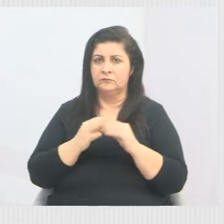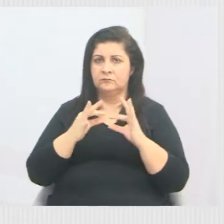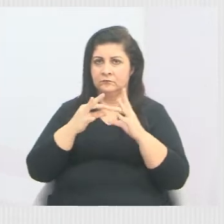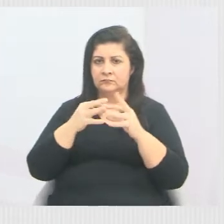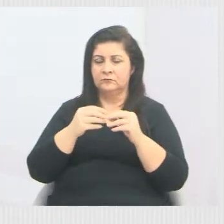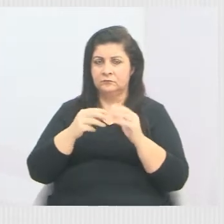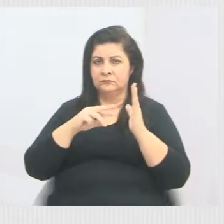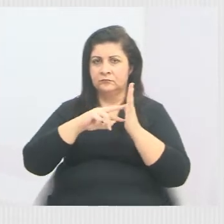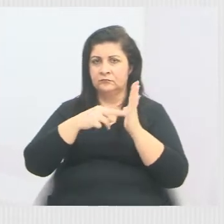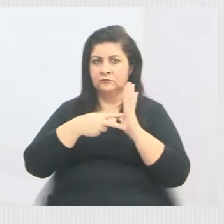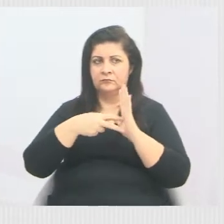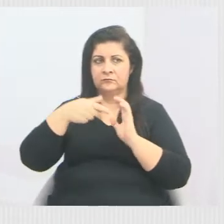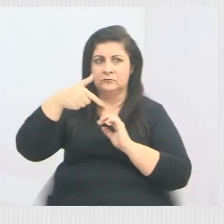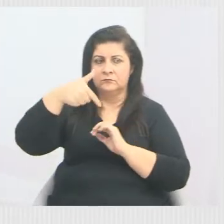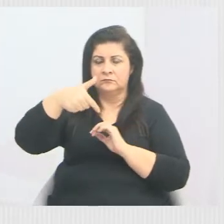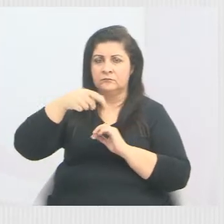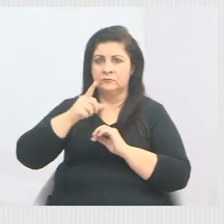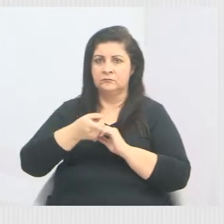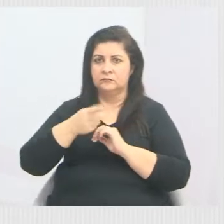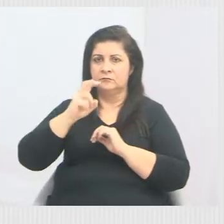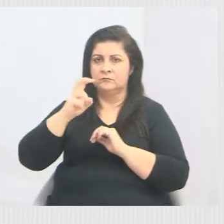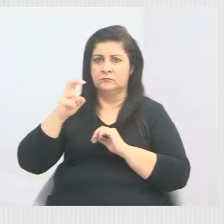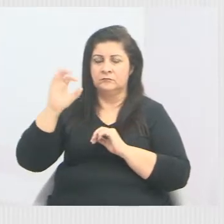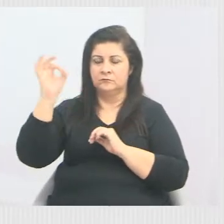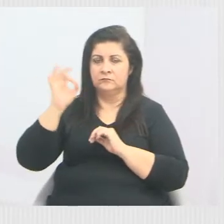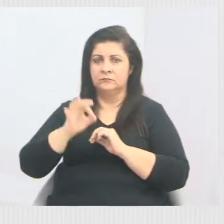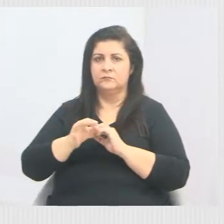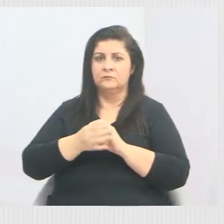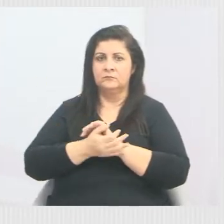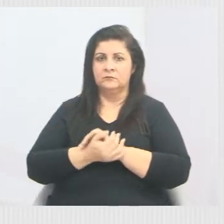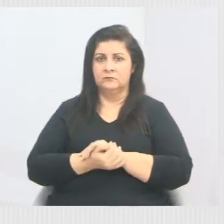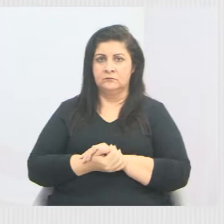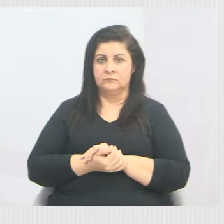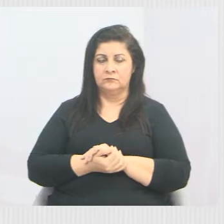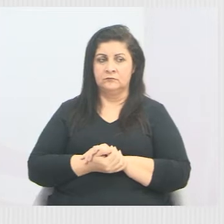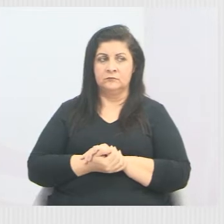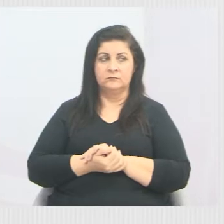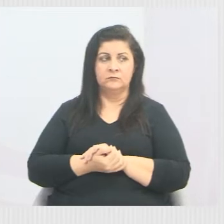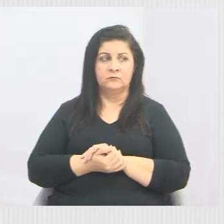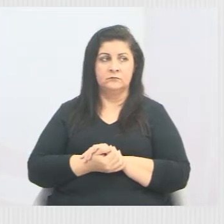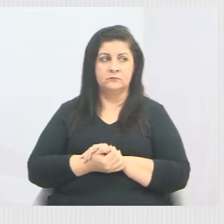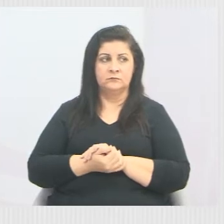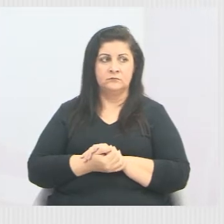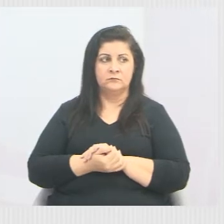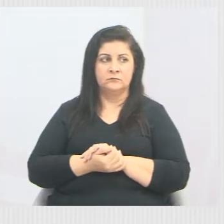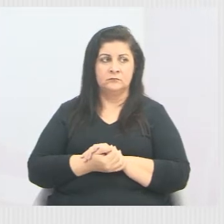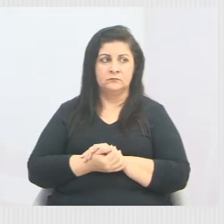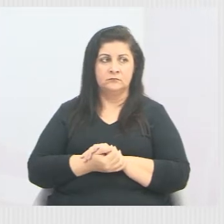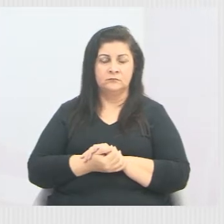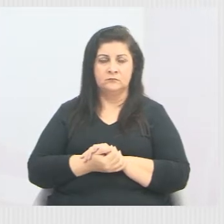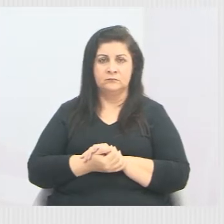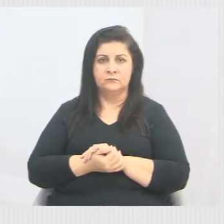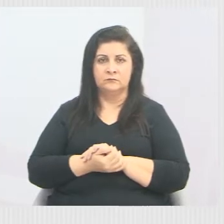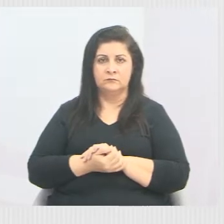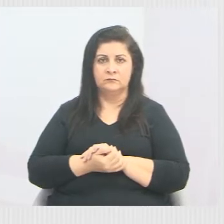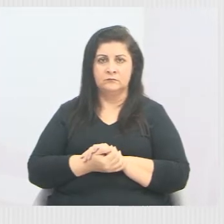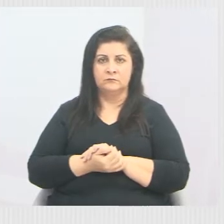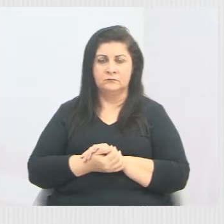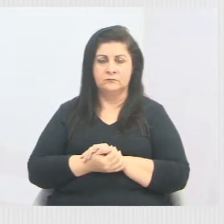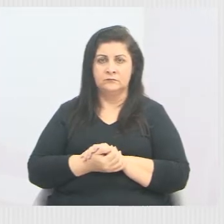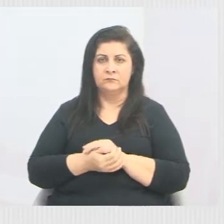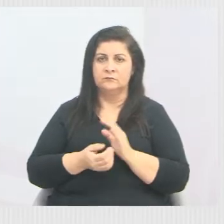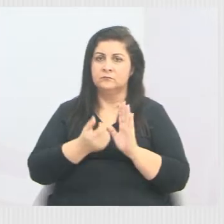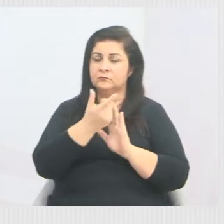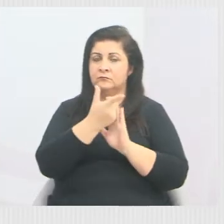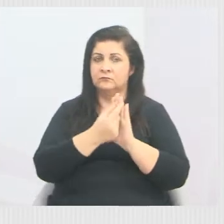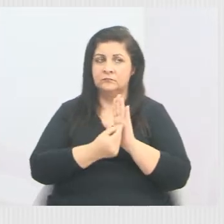17.255.000, chegando a 7,55%. Temos aqui as receitas intra-orçamentárias, que era a meta